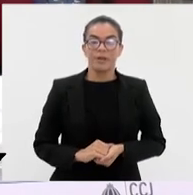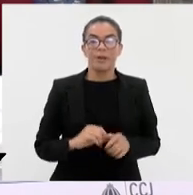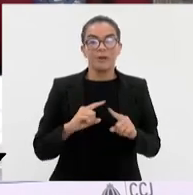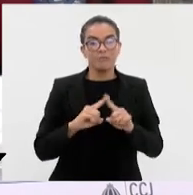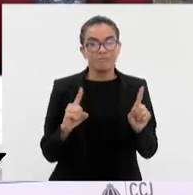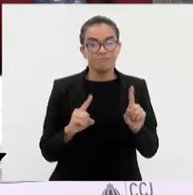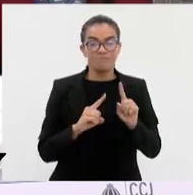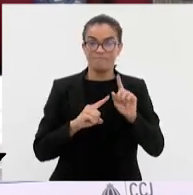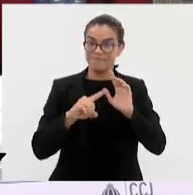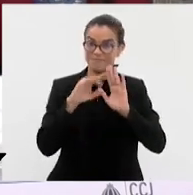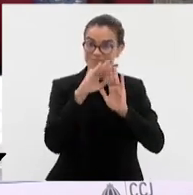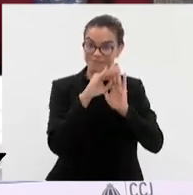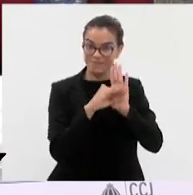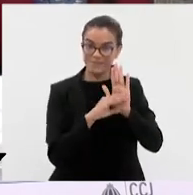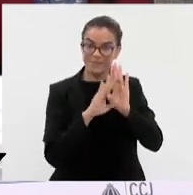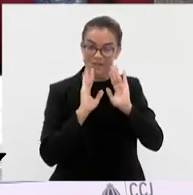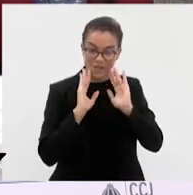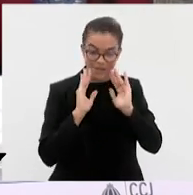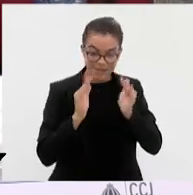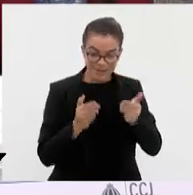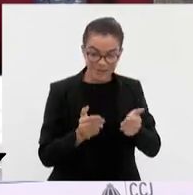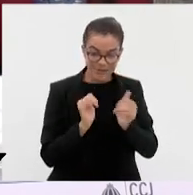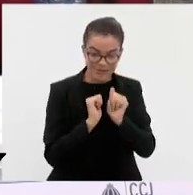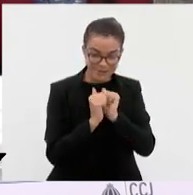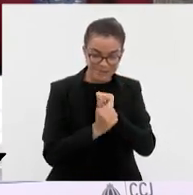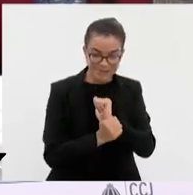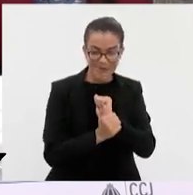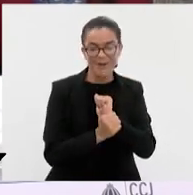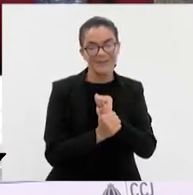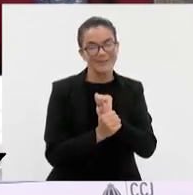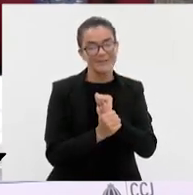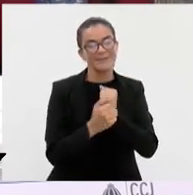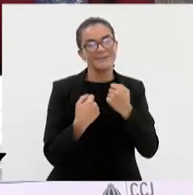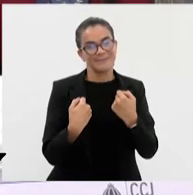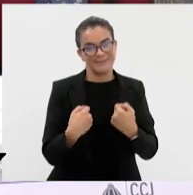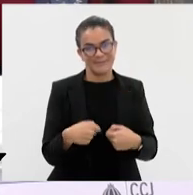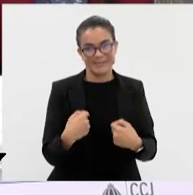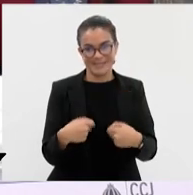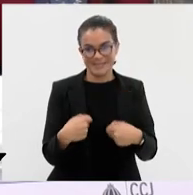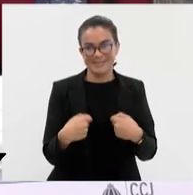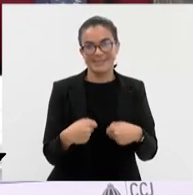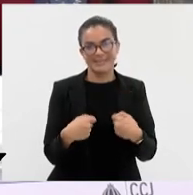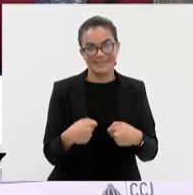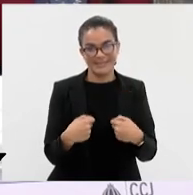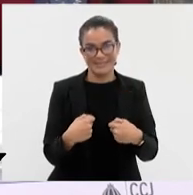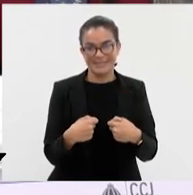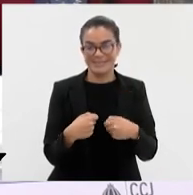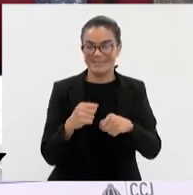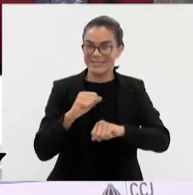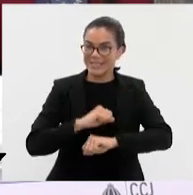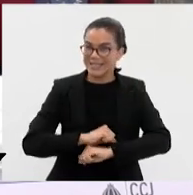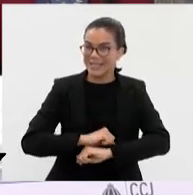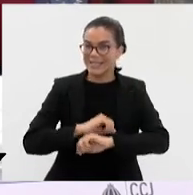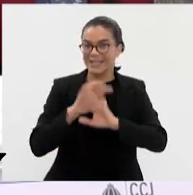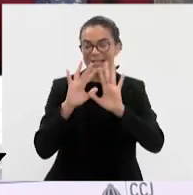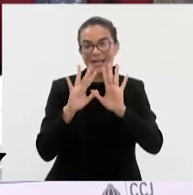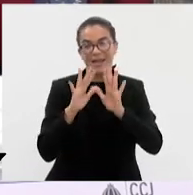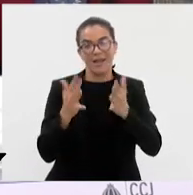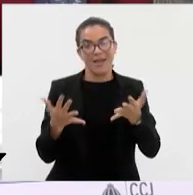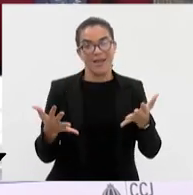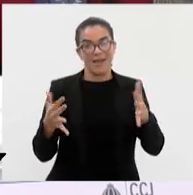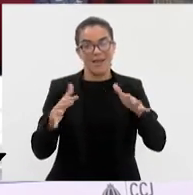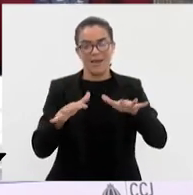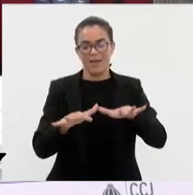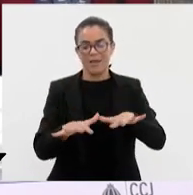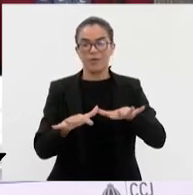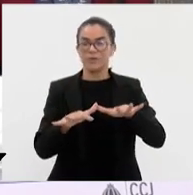pauta do esporte, especificamente, ela precisa trazer de maneira clara a inclusão, mas a